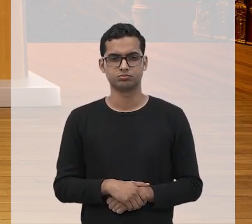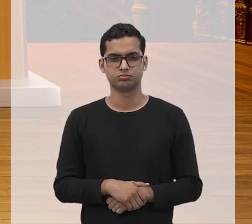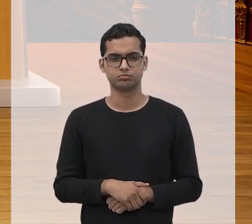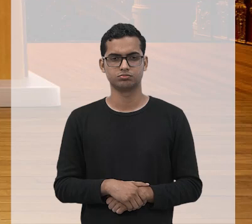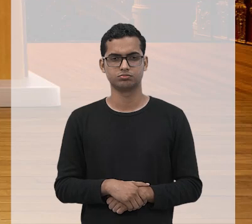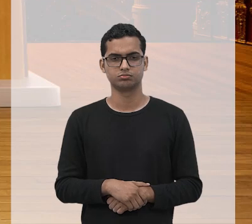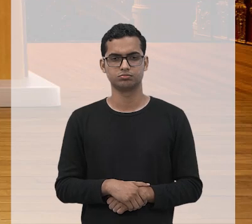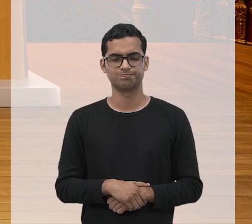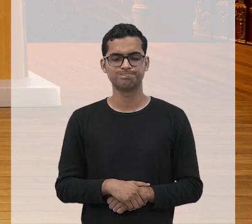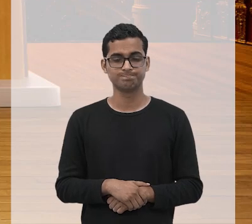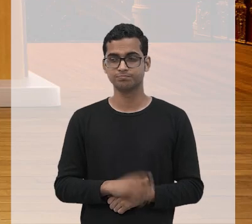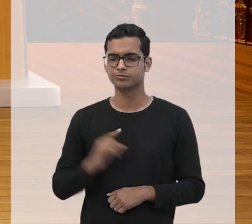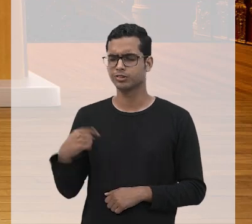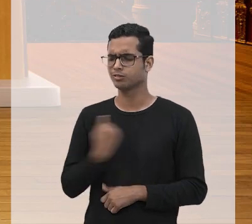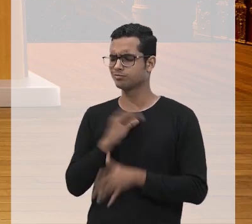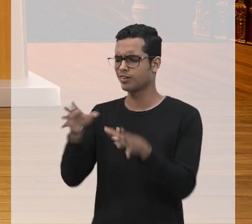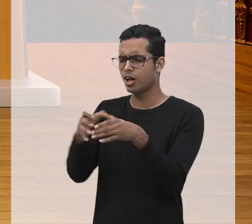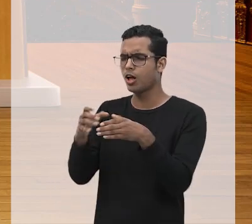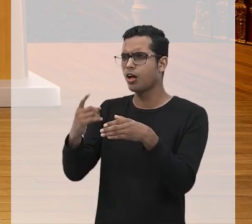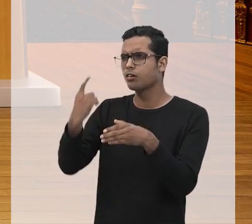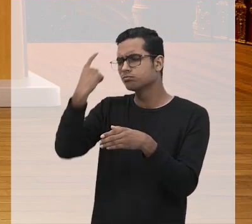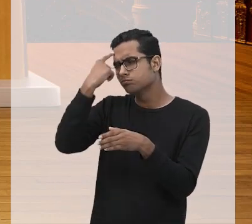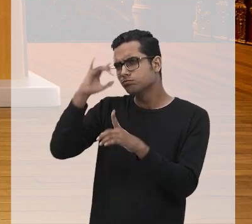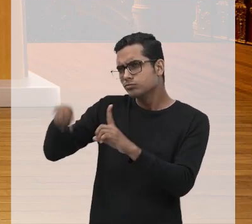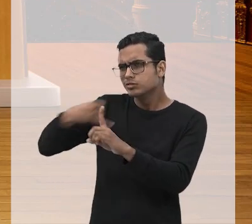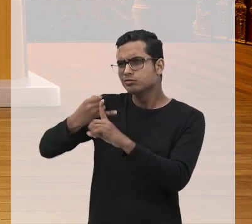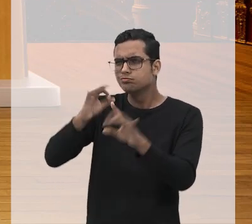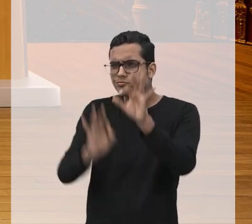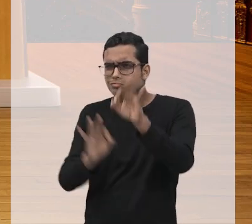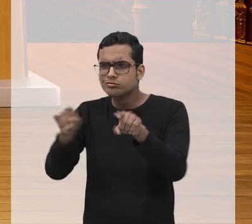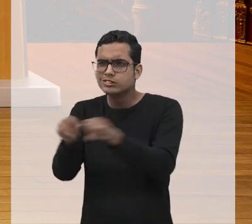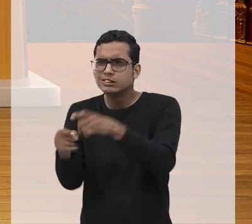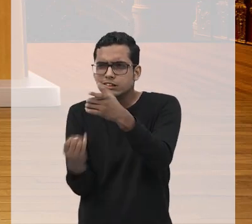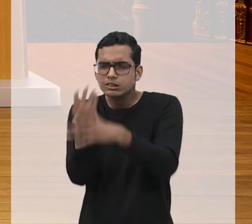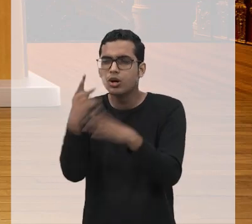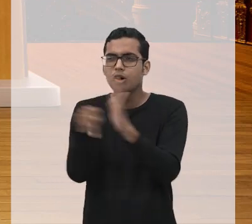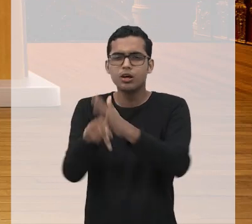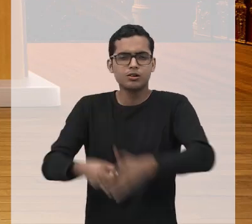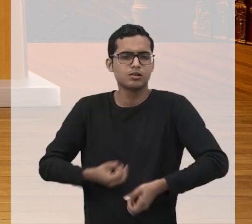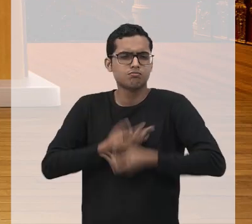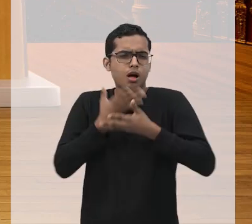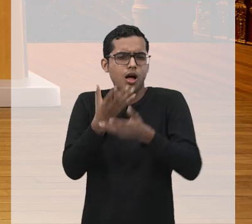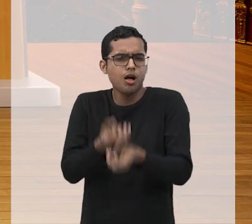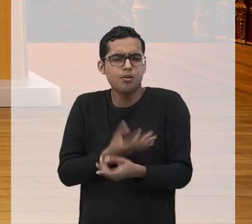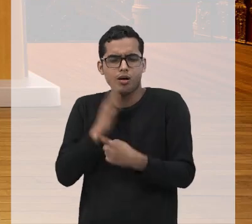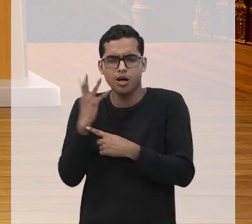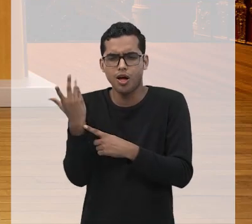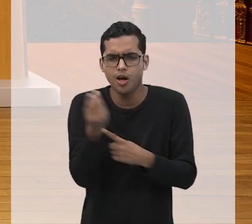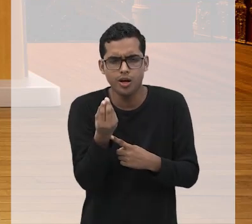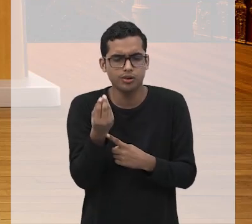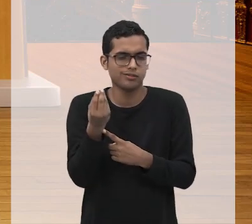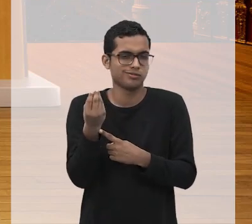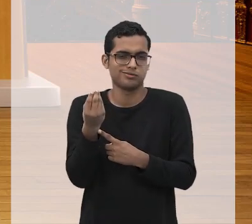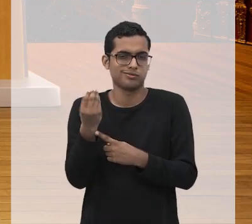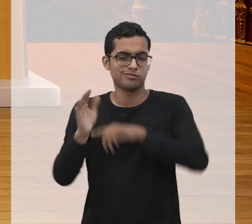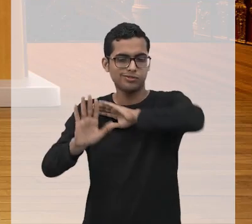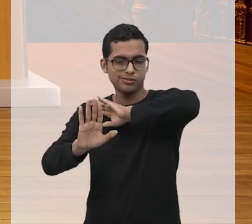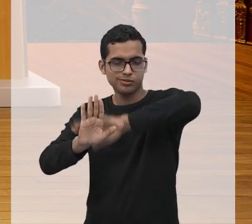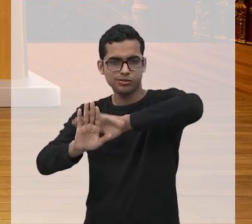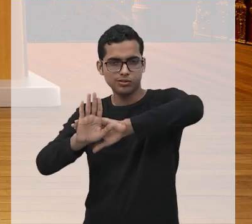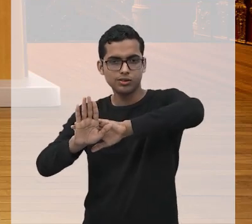vamos começar a pensar numa expressão artística. Não. A intenção deles era